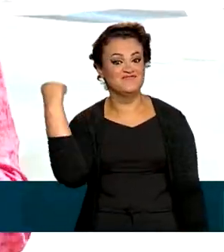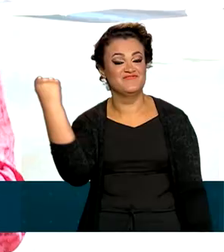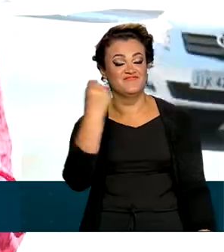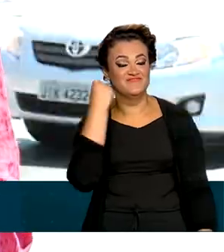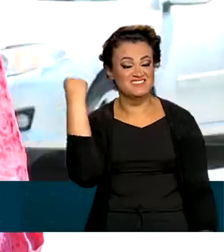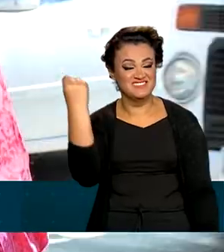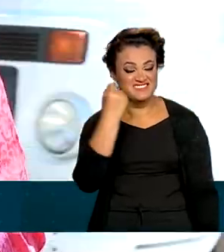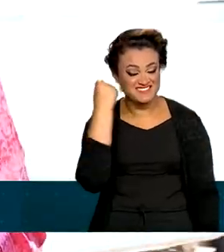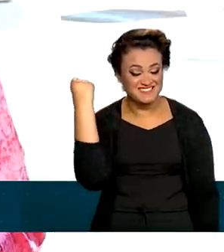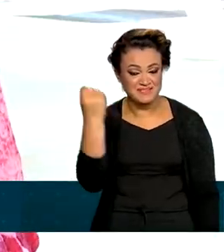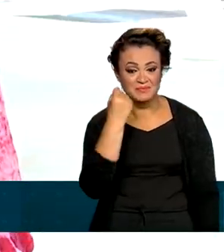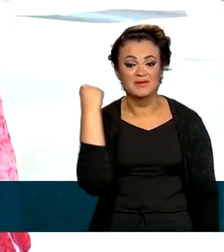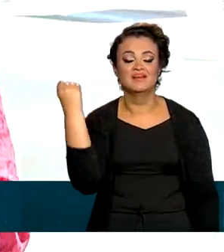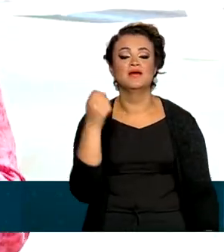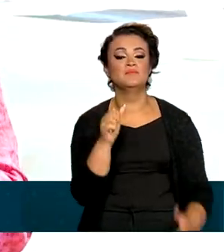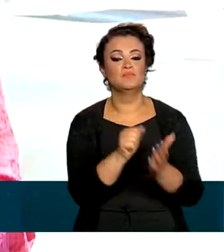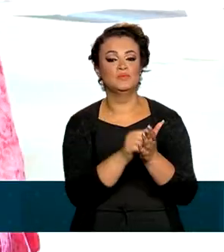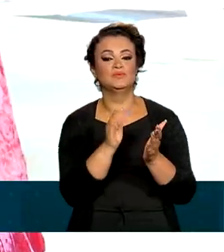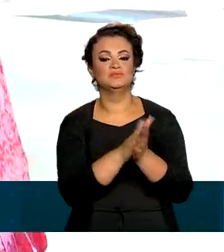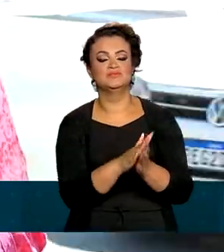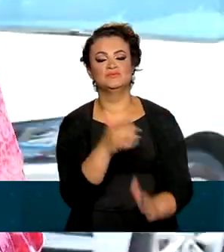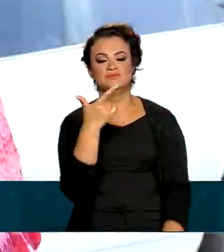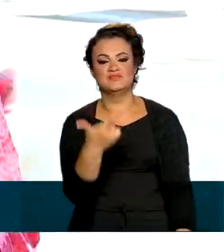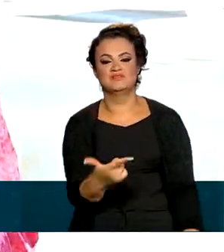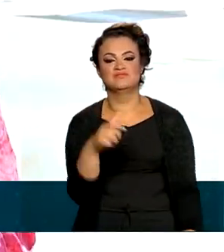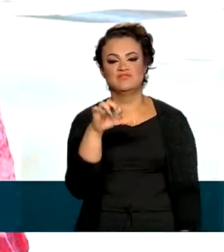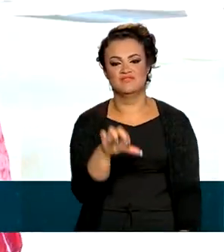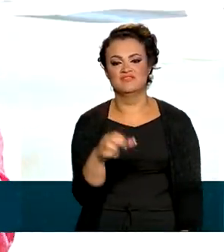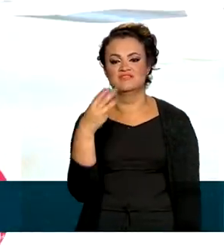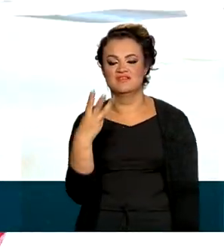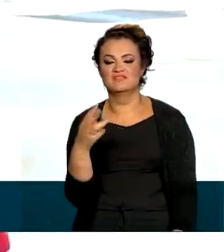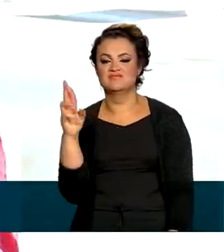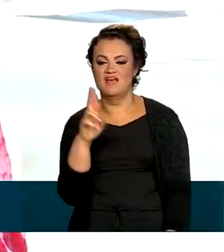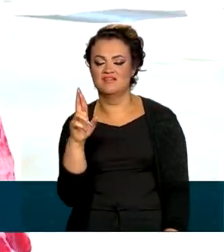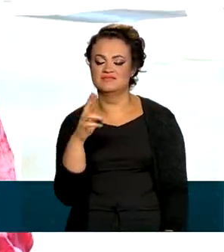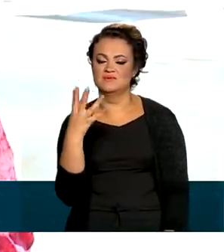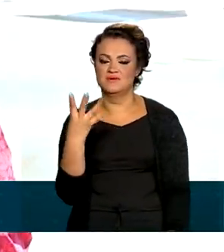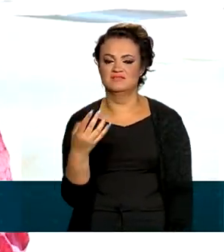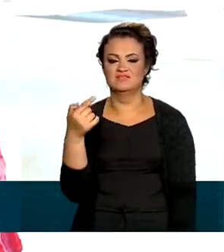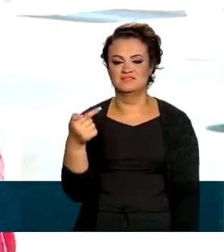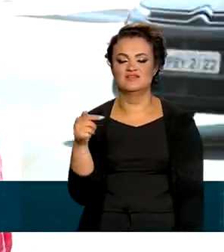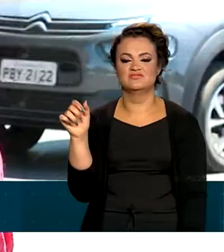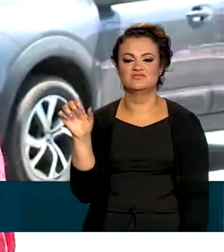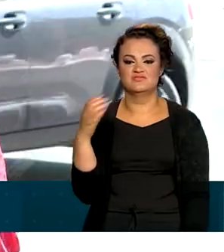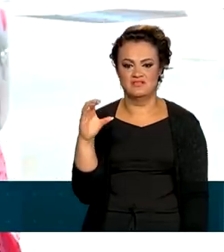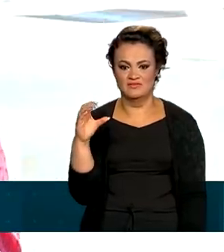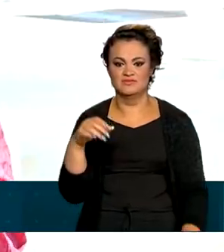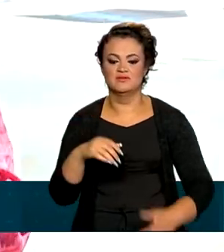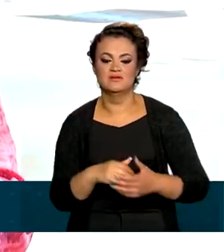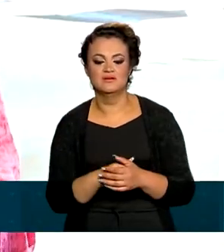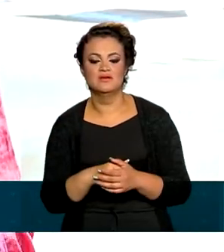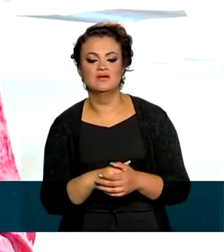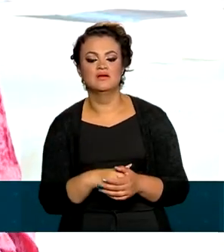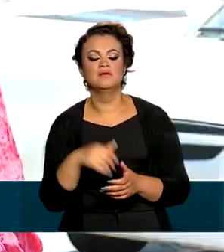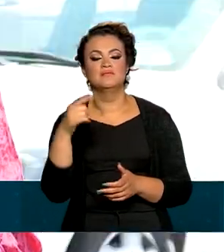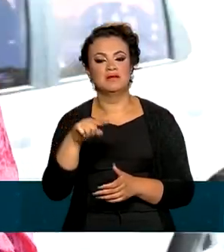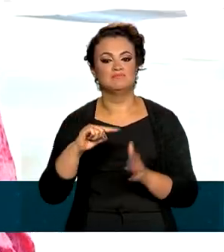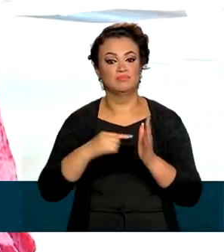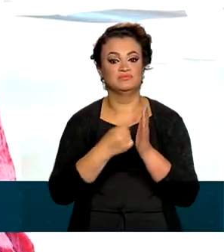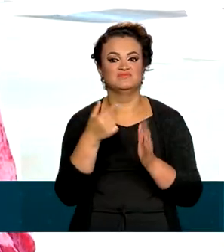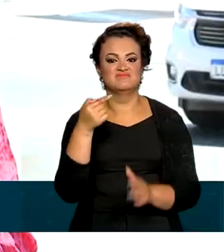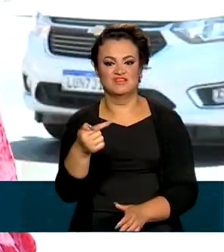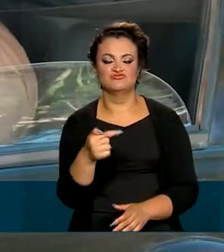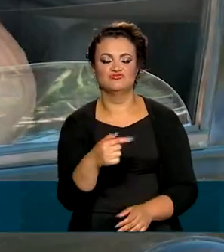e implica em multa de R$ 293,47 e ainda soma 7 pontos